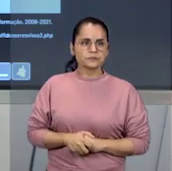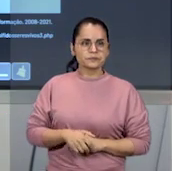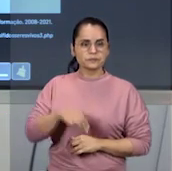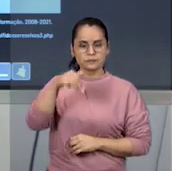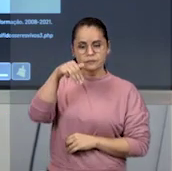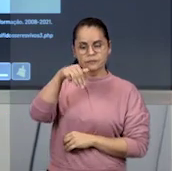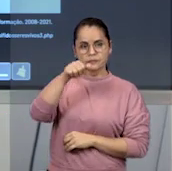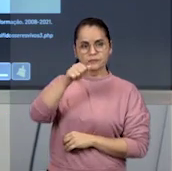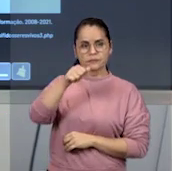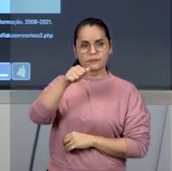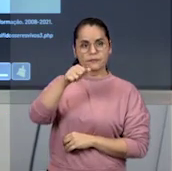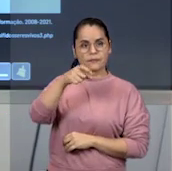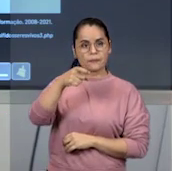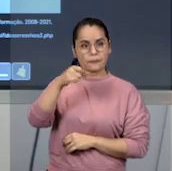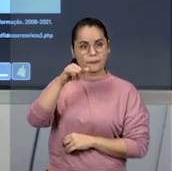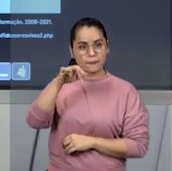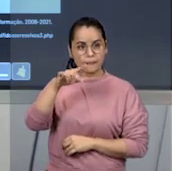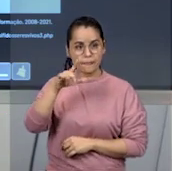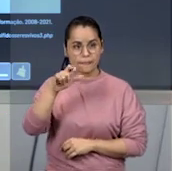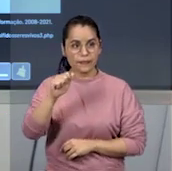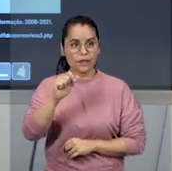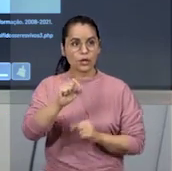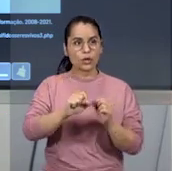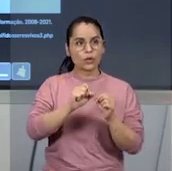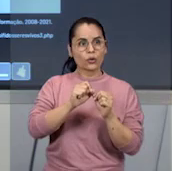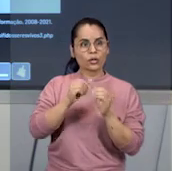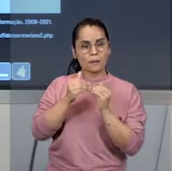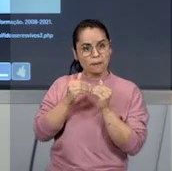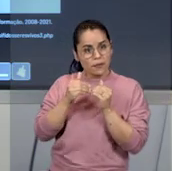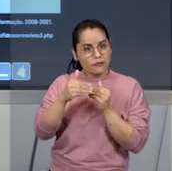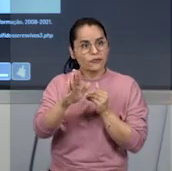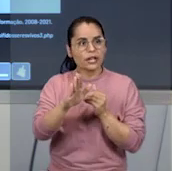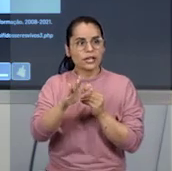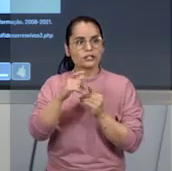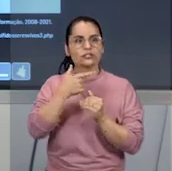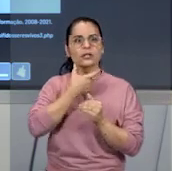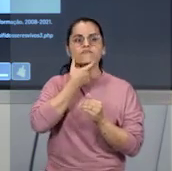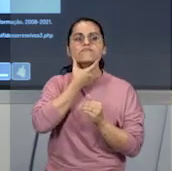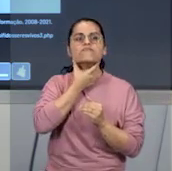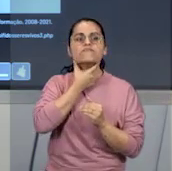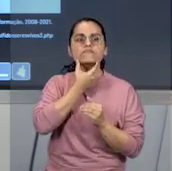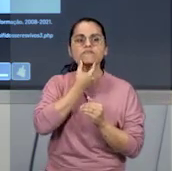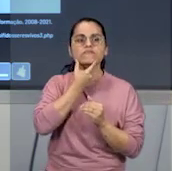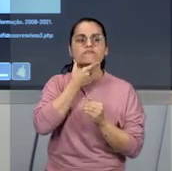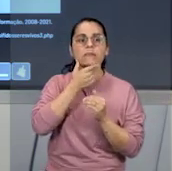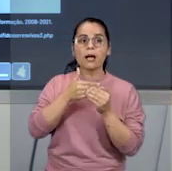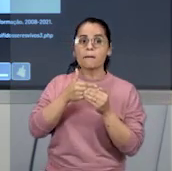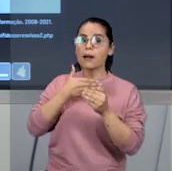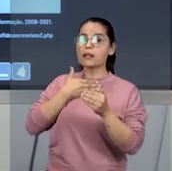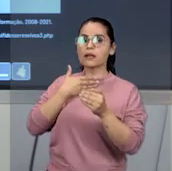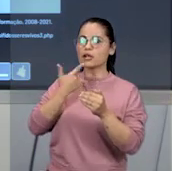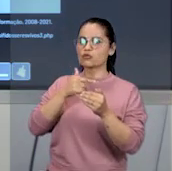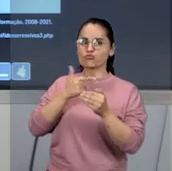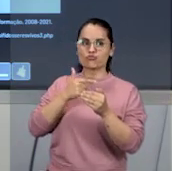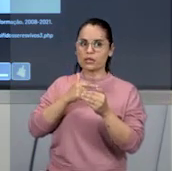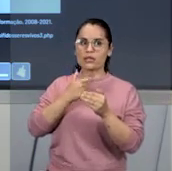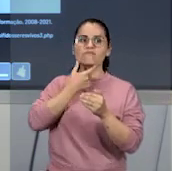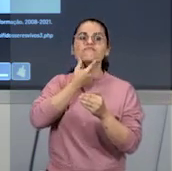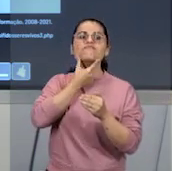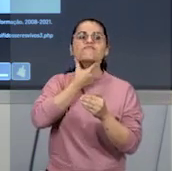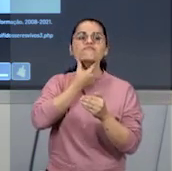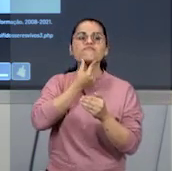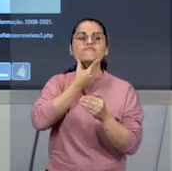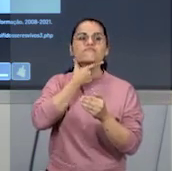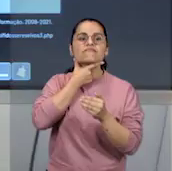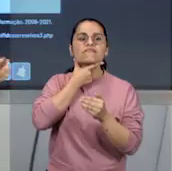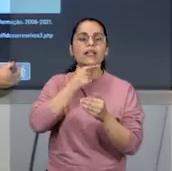maxila, né? Então, esses animais que estão para frente aqui vão ter maxila. Os que estão para trás não têm maxila.